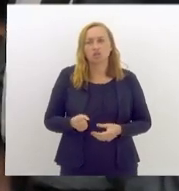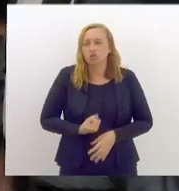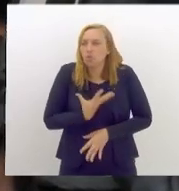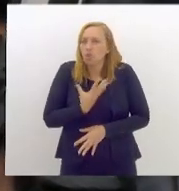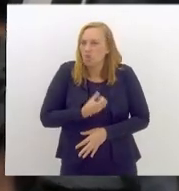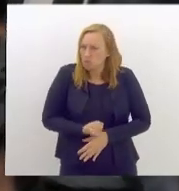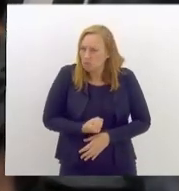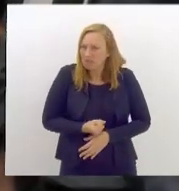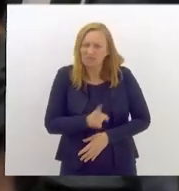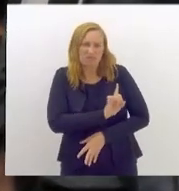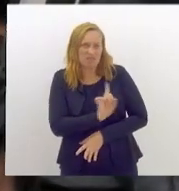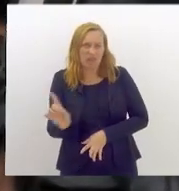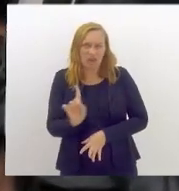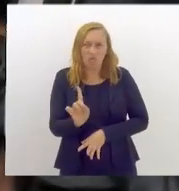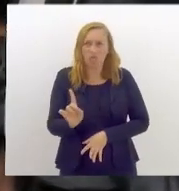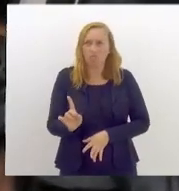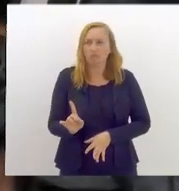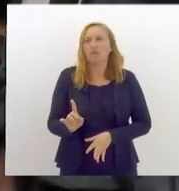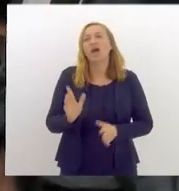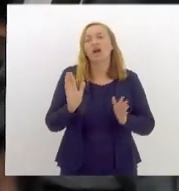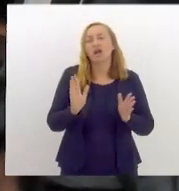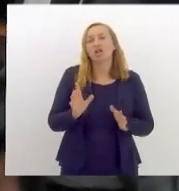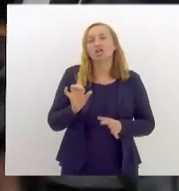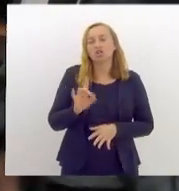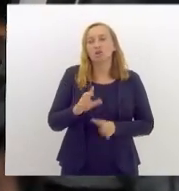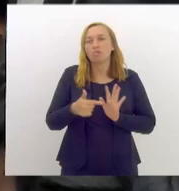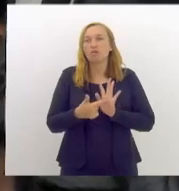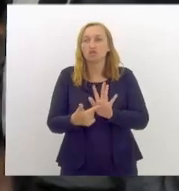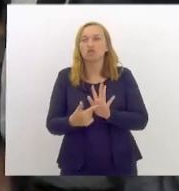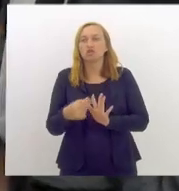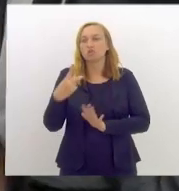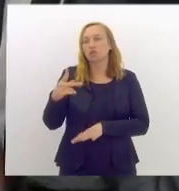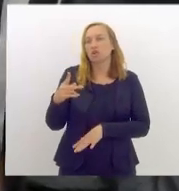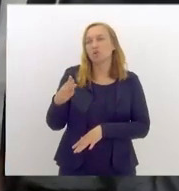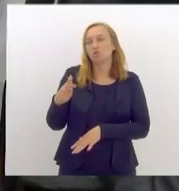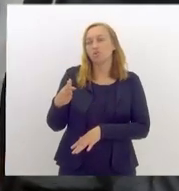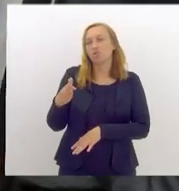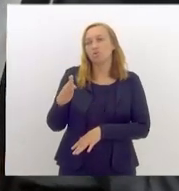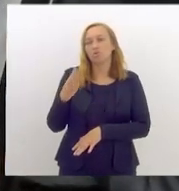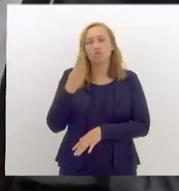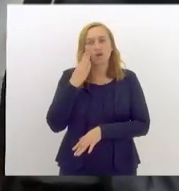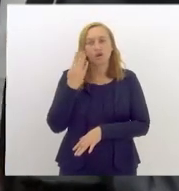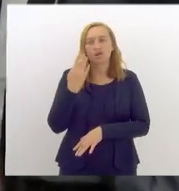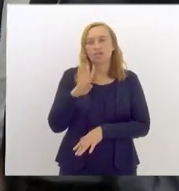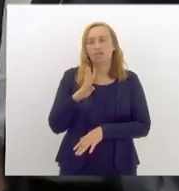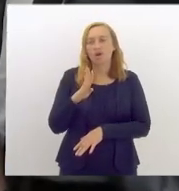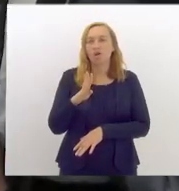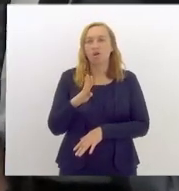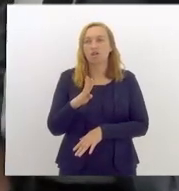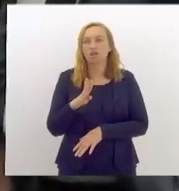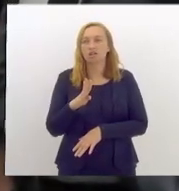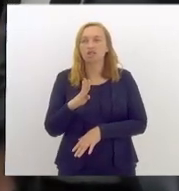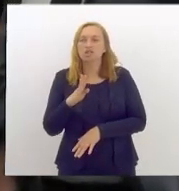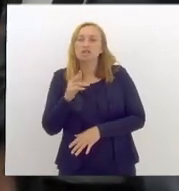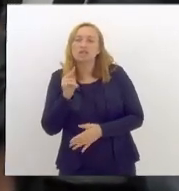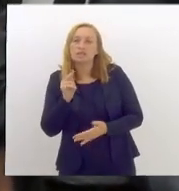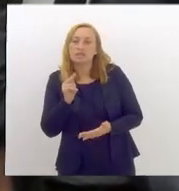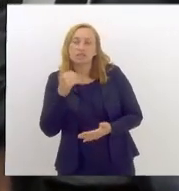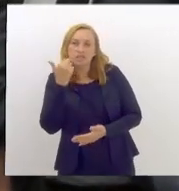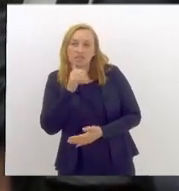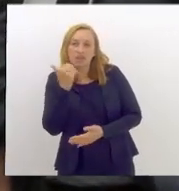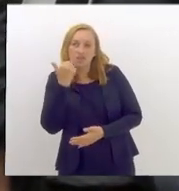nenhuma surpresa nenhuma apenas está mostrando o seu caráter absurdo arrogante